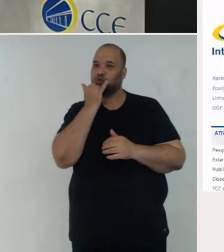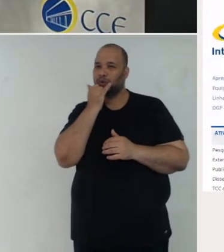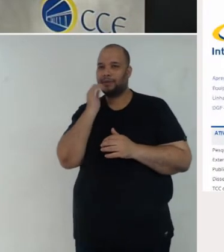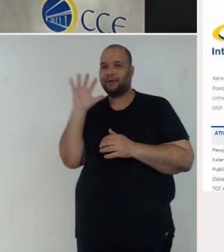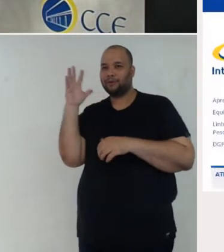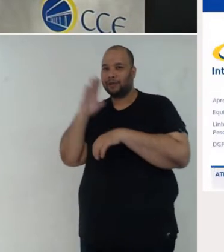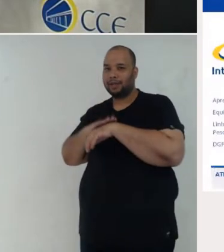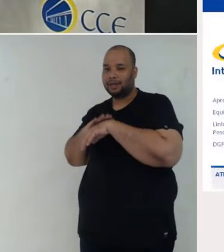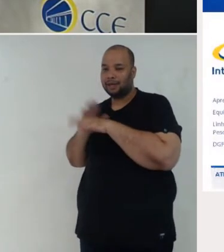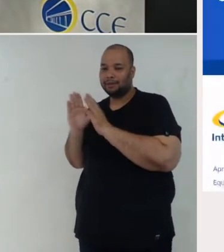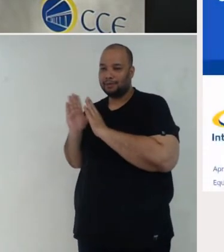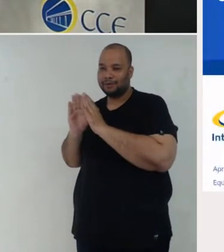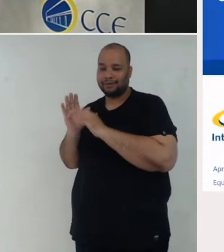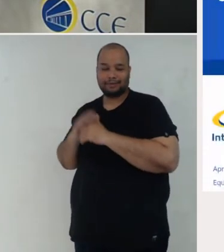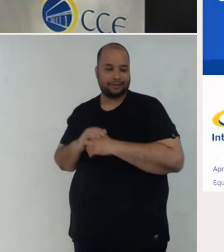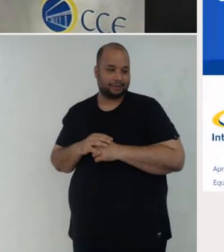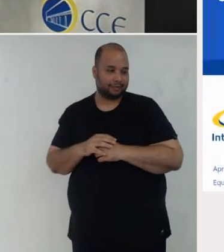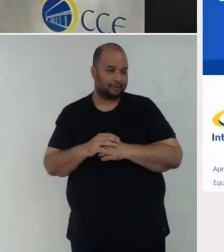o tempo.